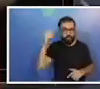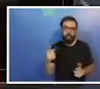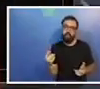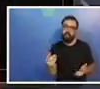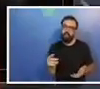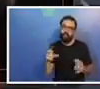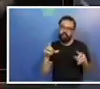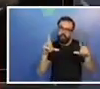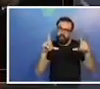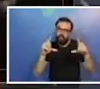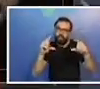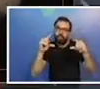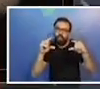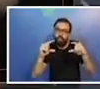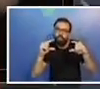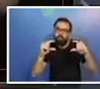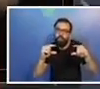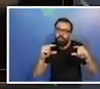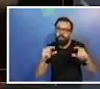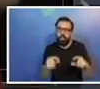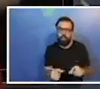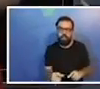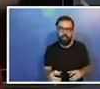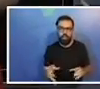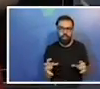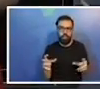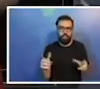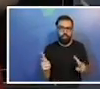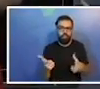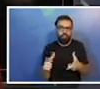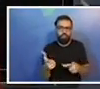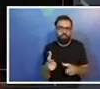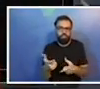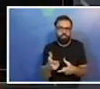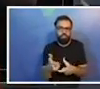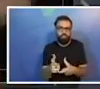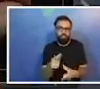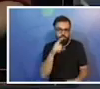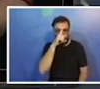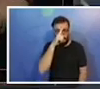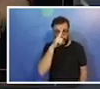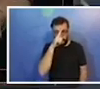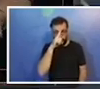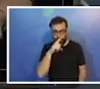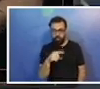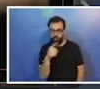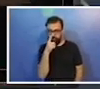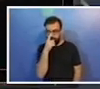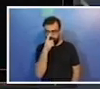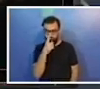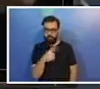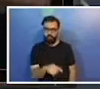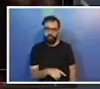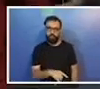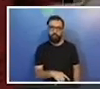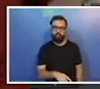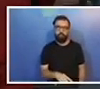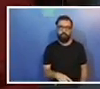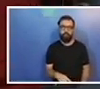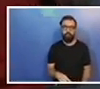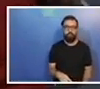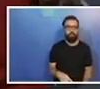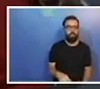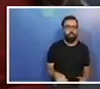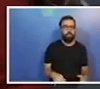espécie. Então, olha o que o homem fez. Caçou o animalzinho na floresta, prendeu, levou para um